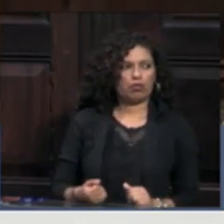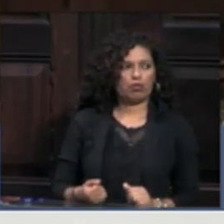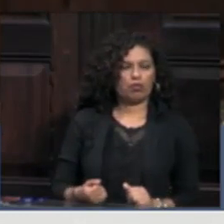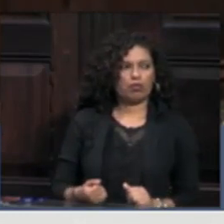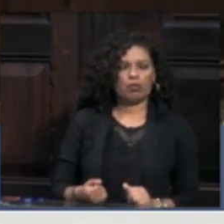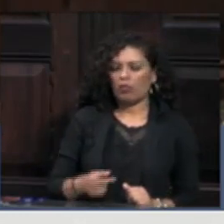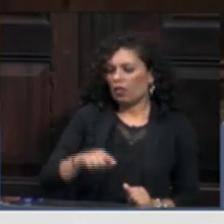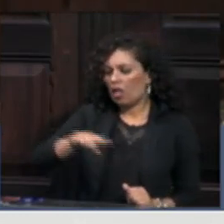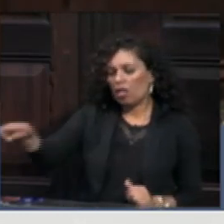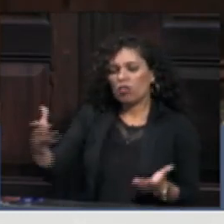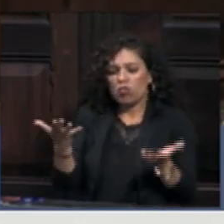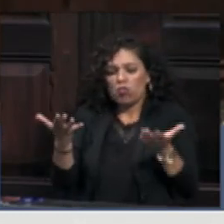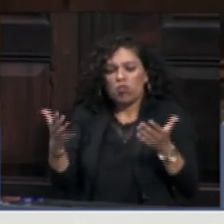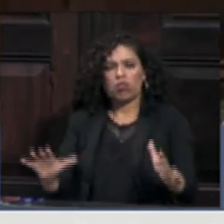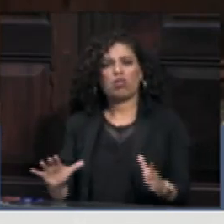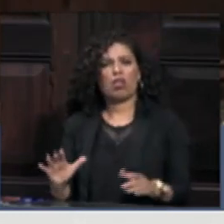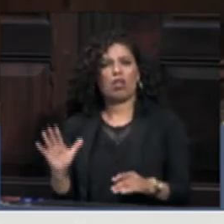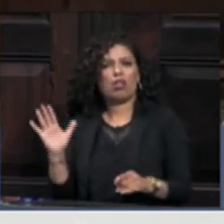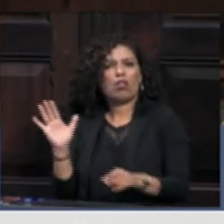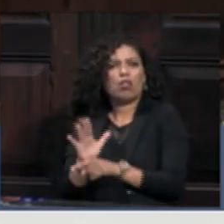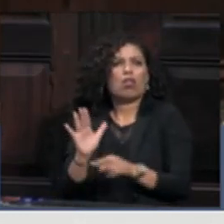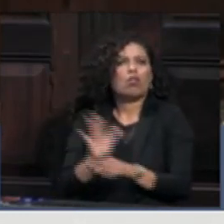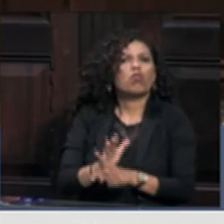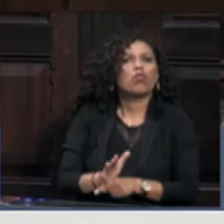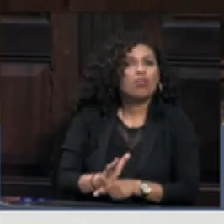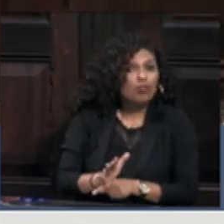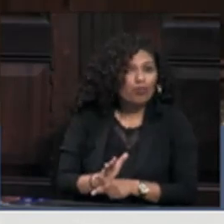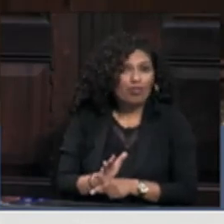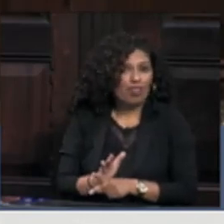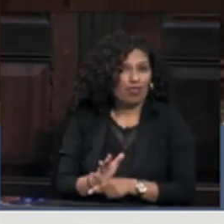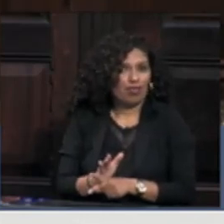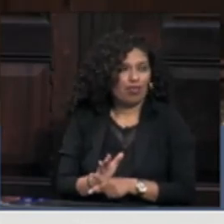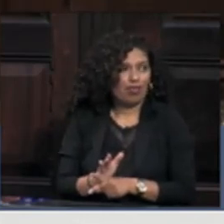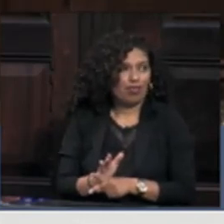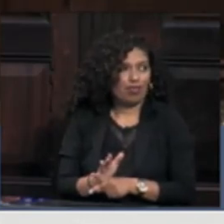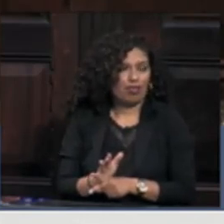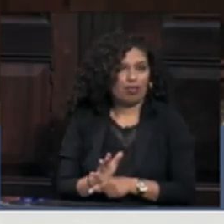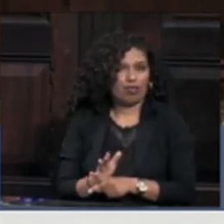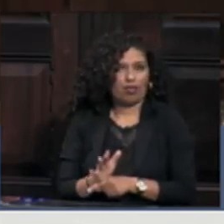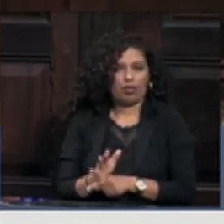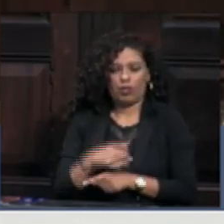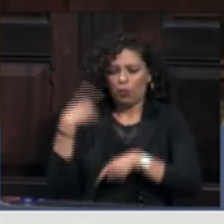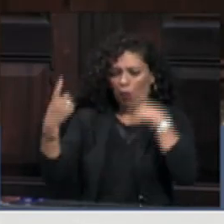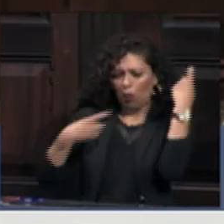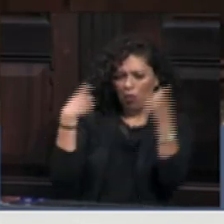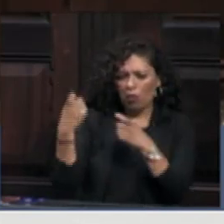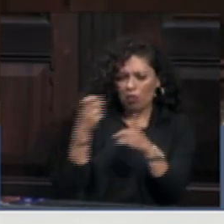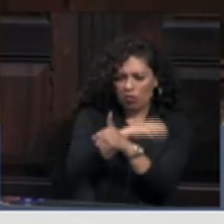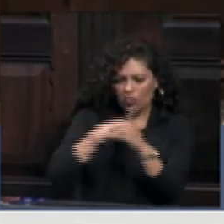algo que contraria os interesses maiores da população.